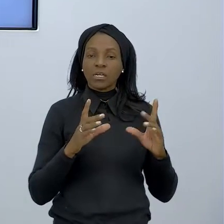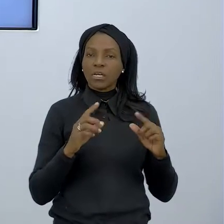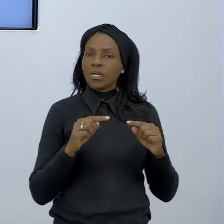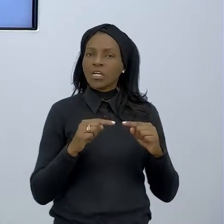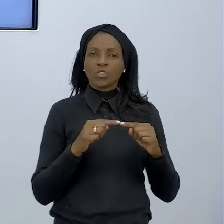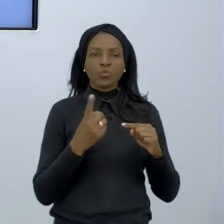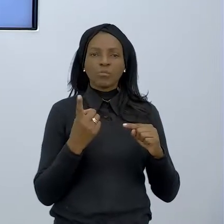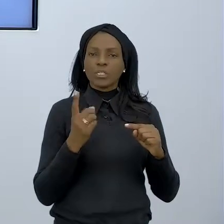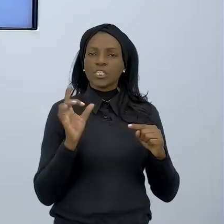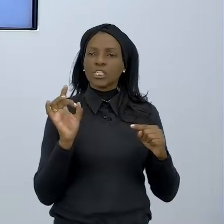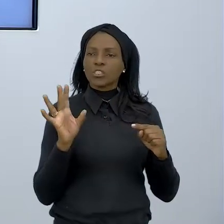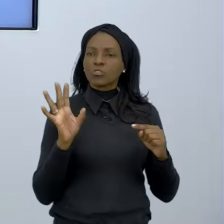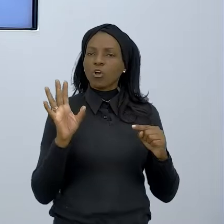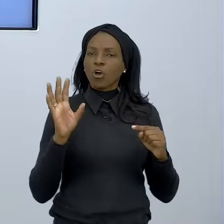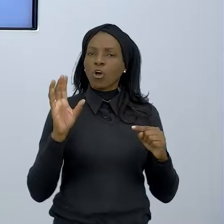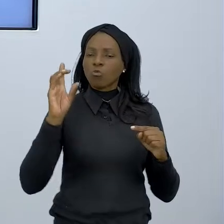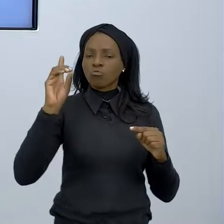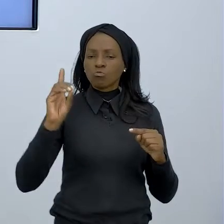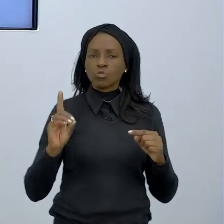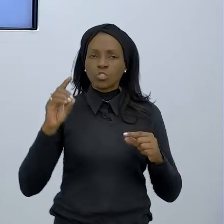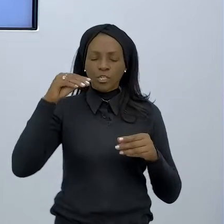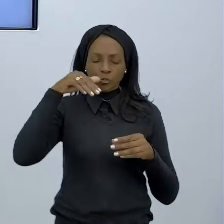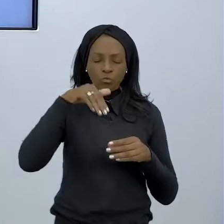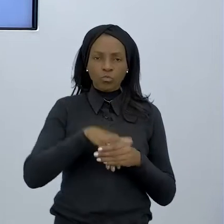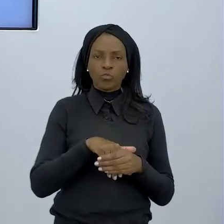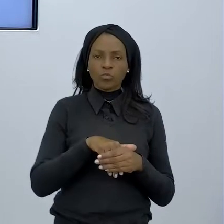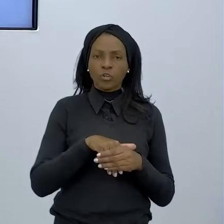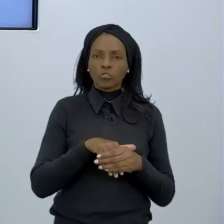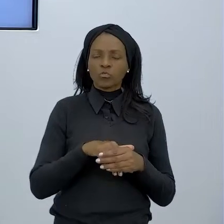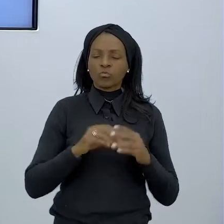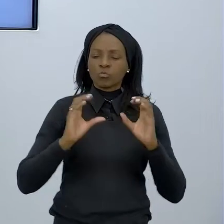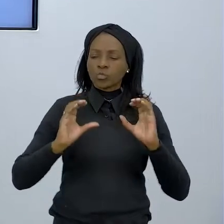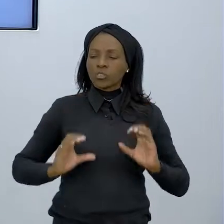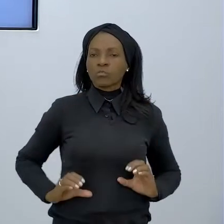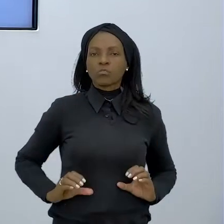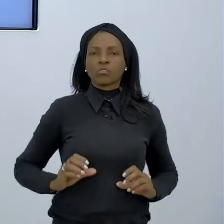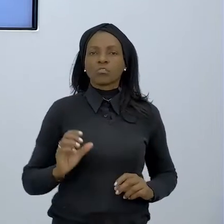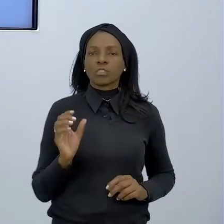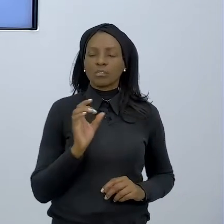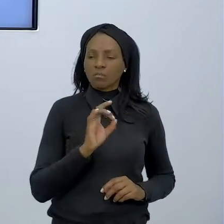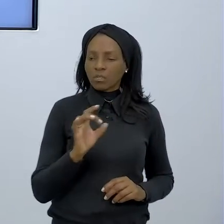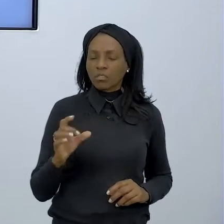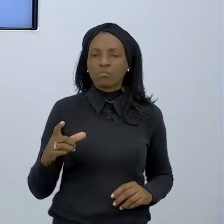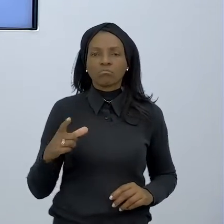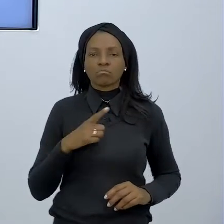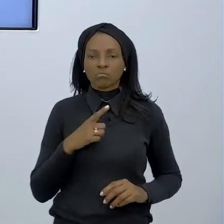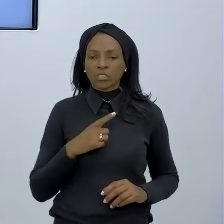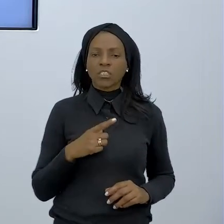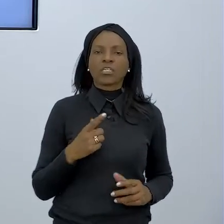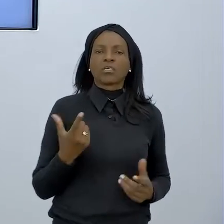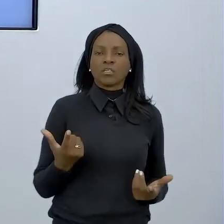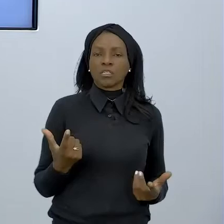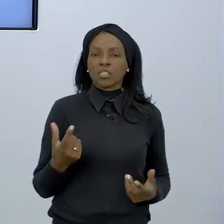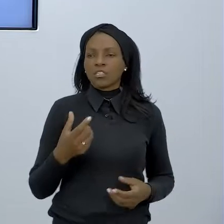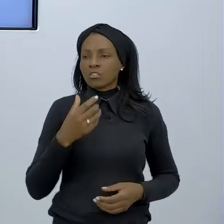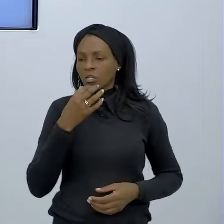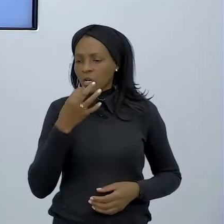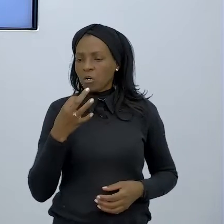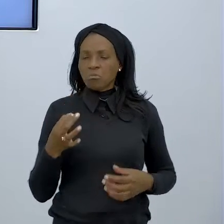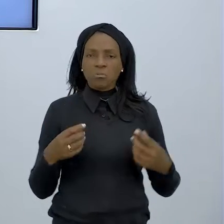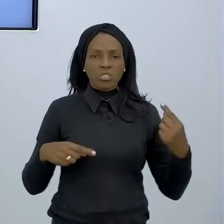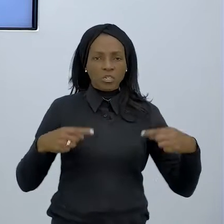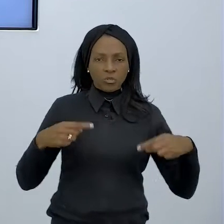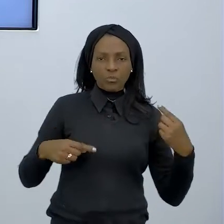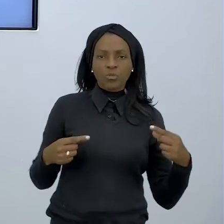direito ao voto, ao qual o cidadão exerce aí a sua participação política